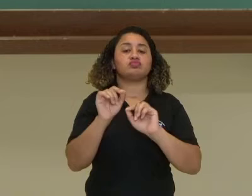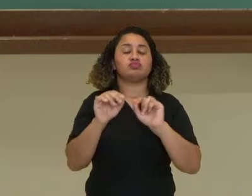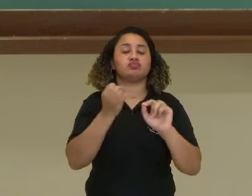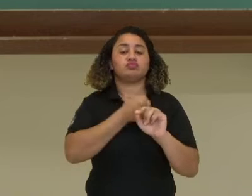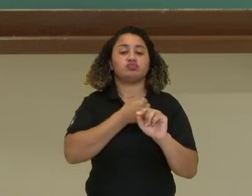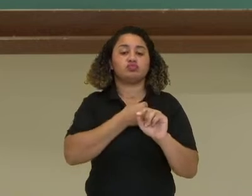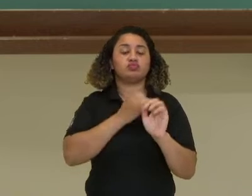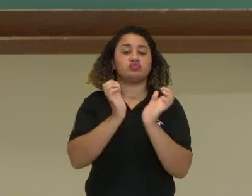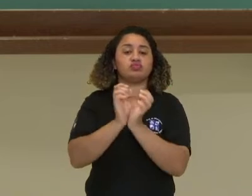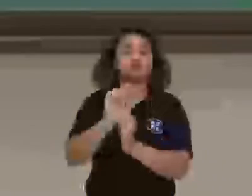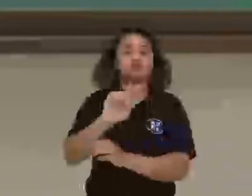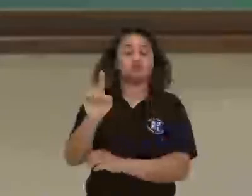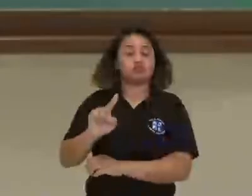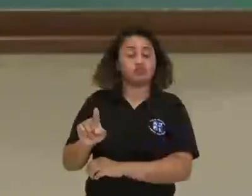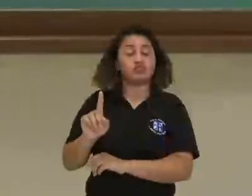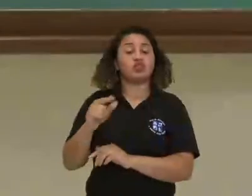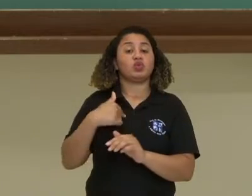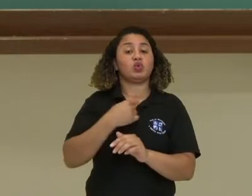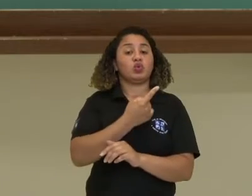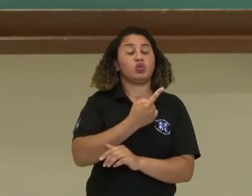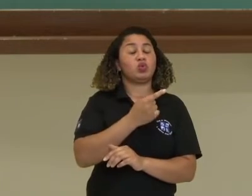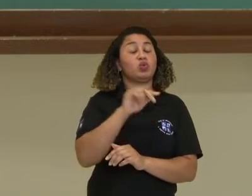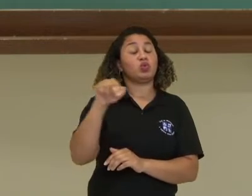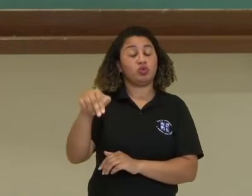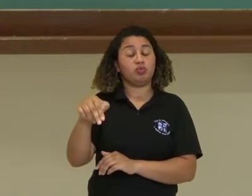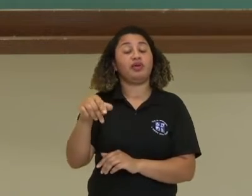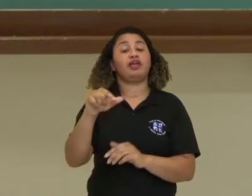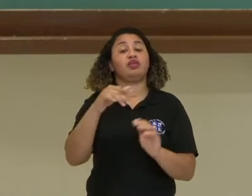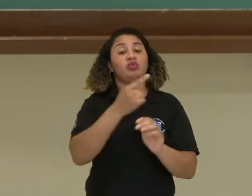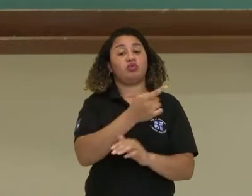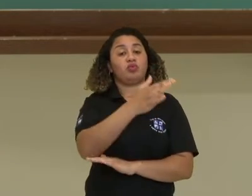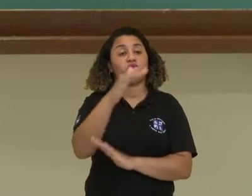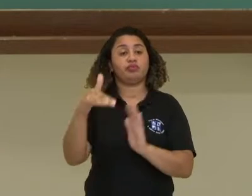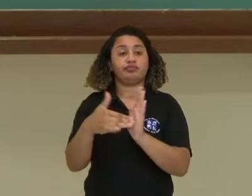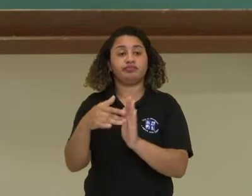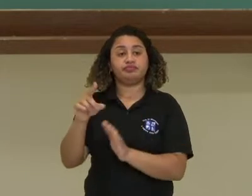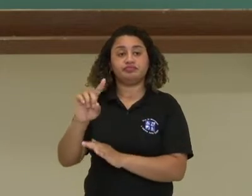naturais, do 1 até o 100? Ok?